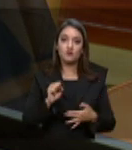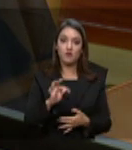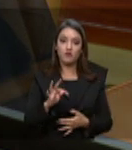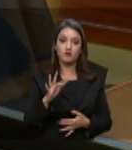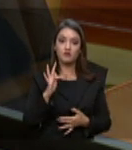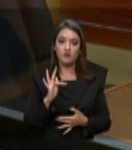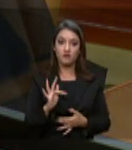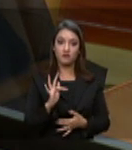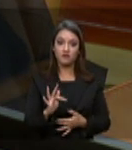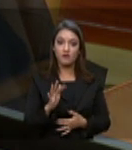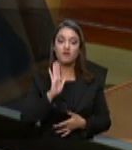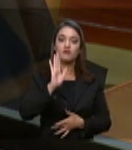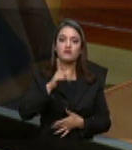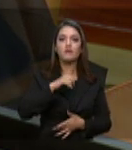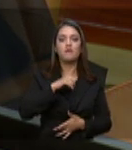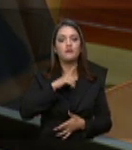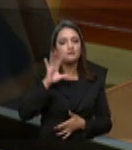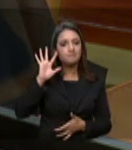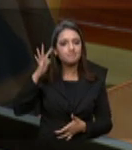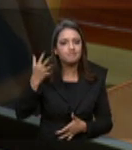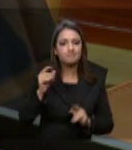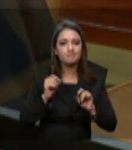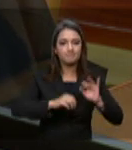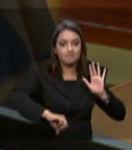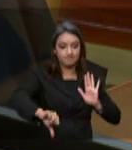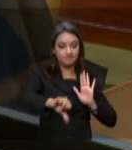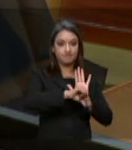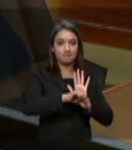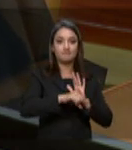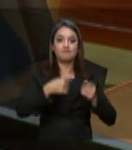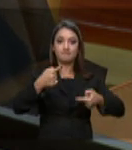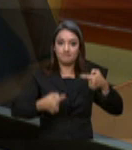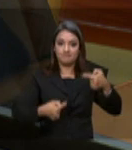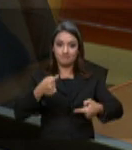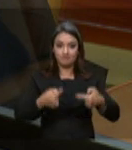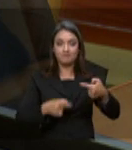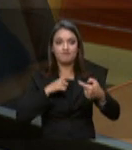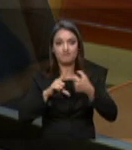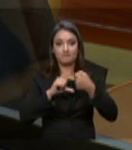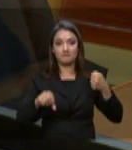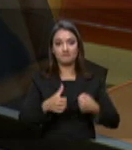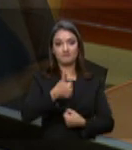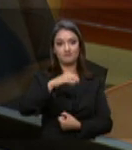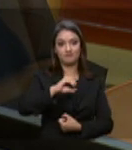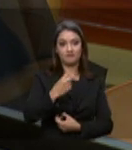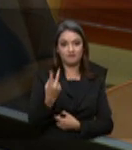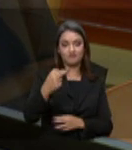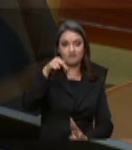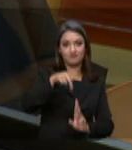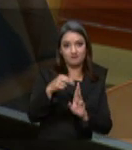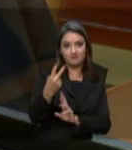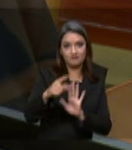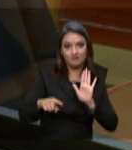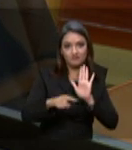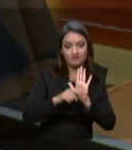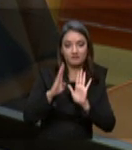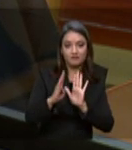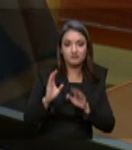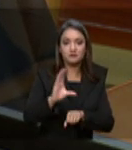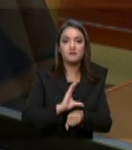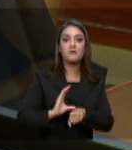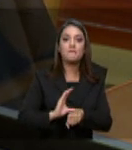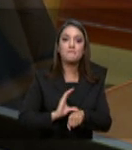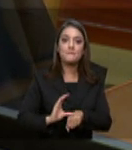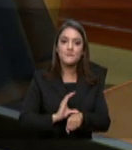Supremo Tribunal Federal firmou o entendimento de que crime político Para os fins do artigo 102 inciso 2 alínea B da Constituição